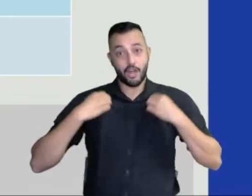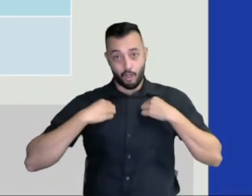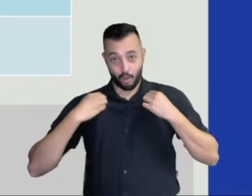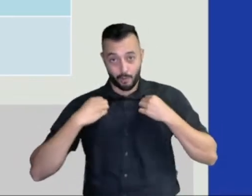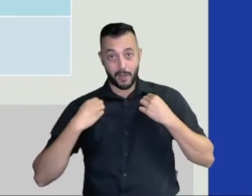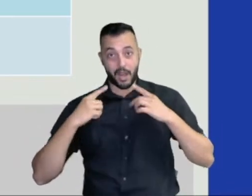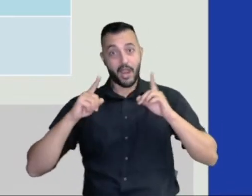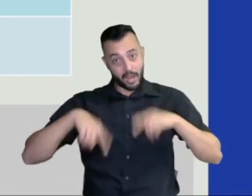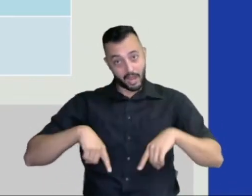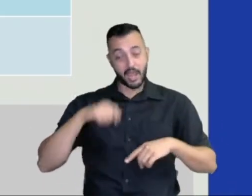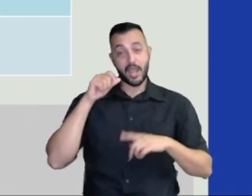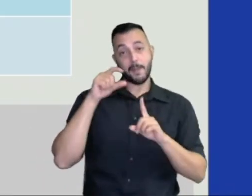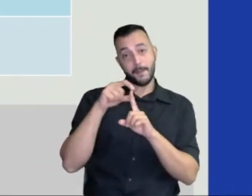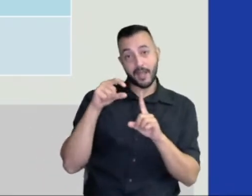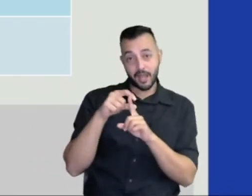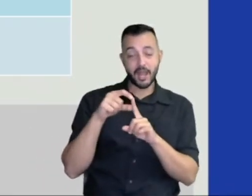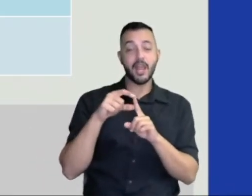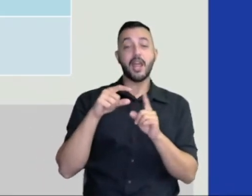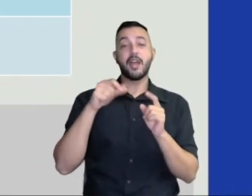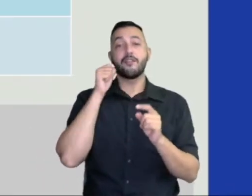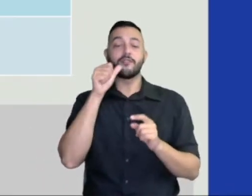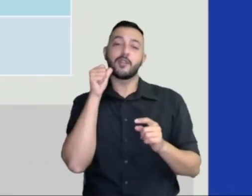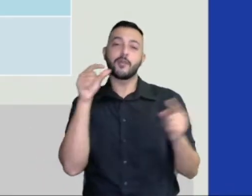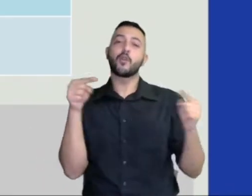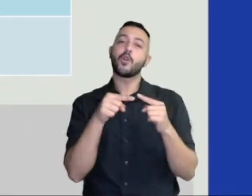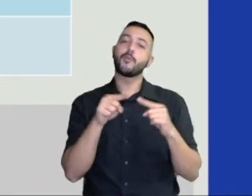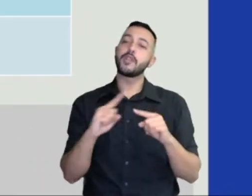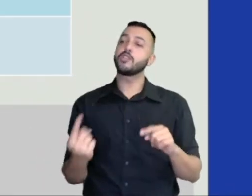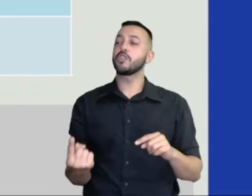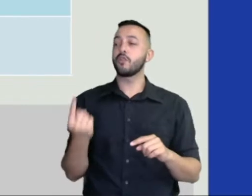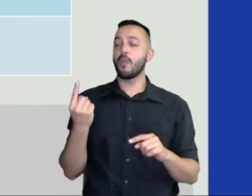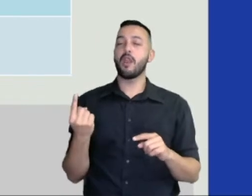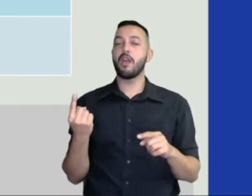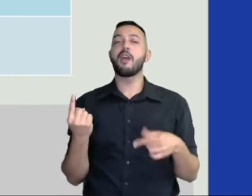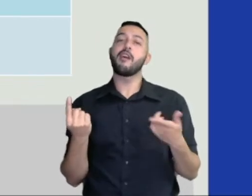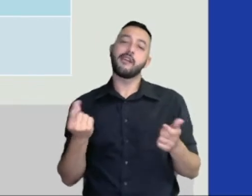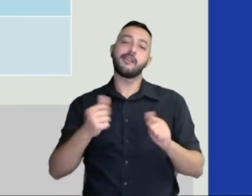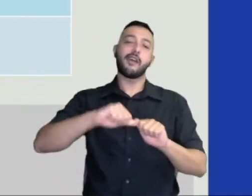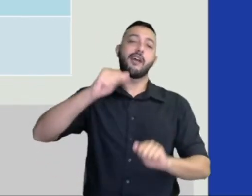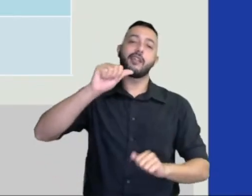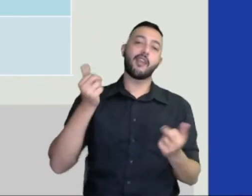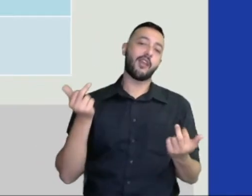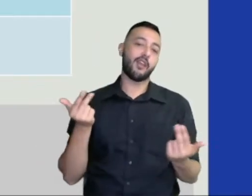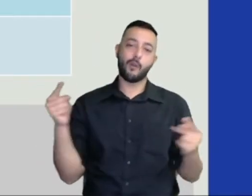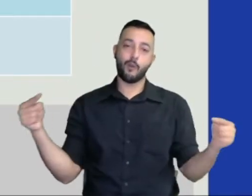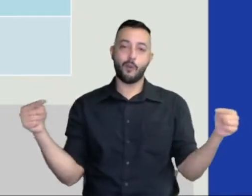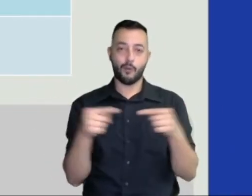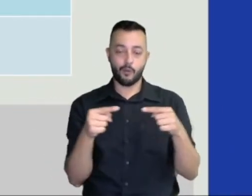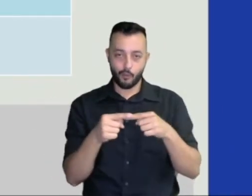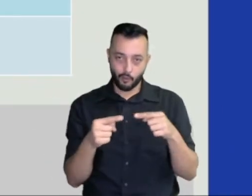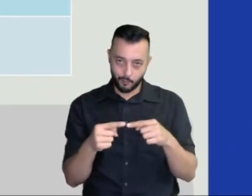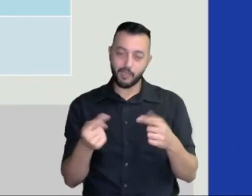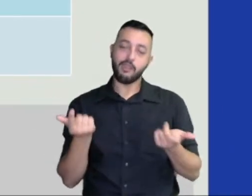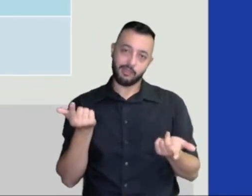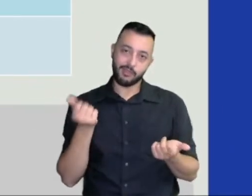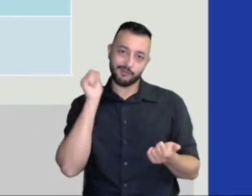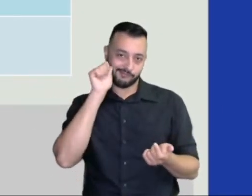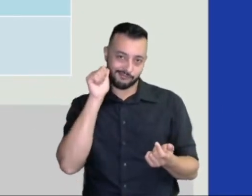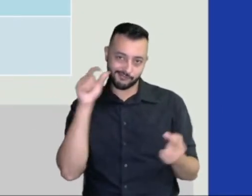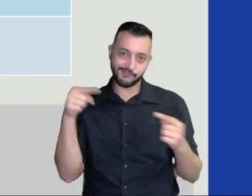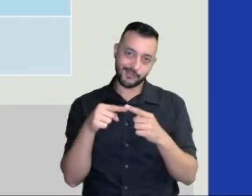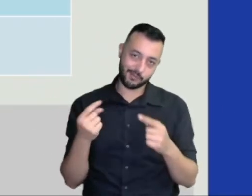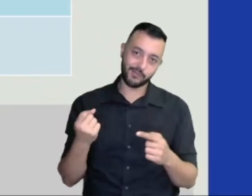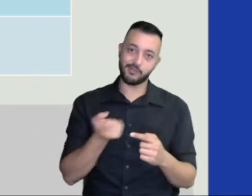uma palavra feminina e está no singular, o artigo fica igual, concordando em gênero e